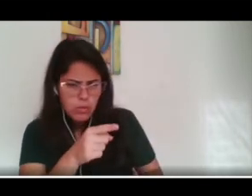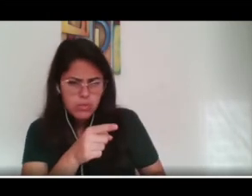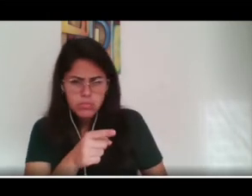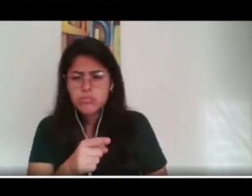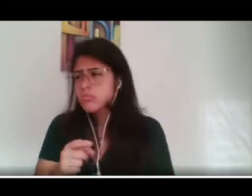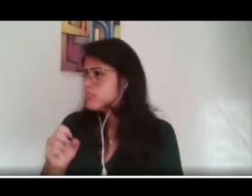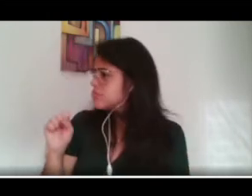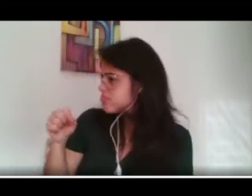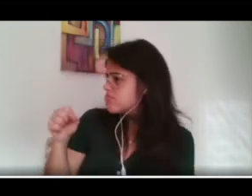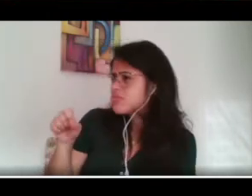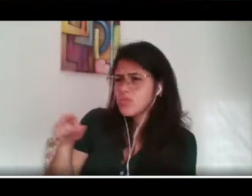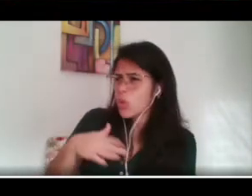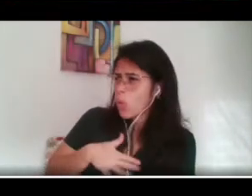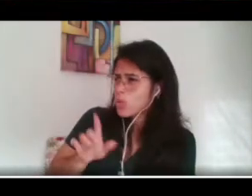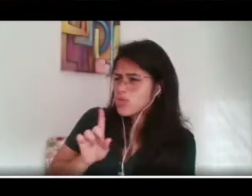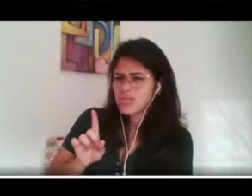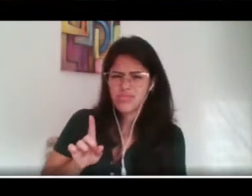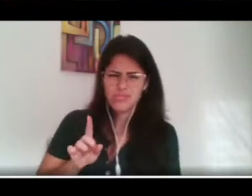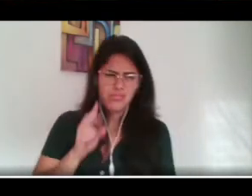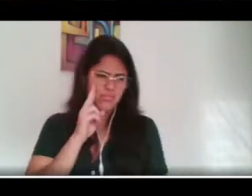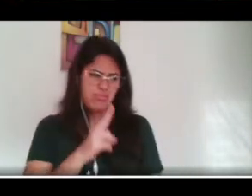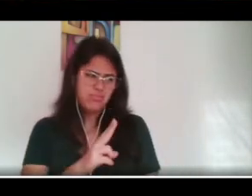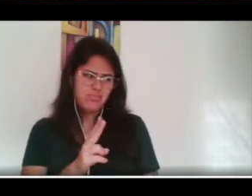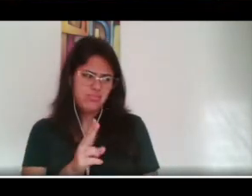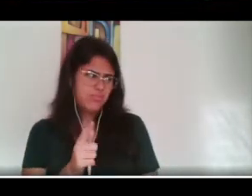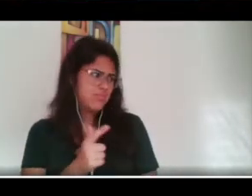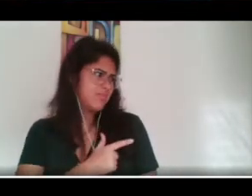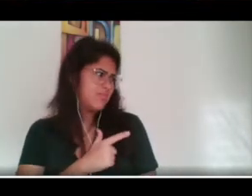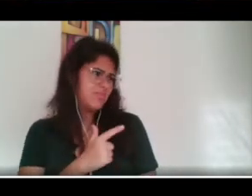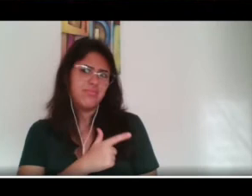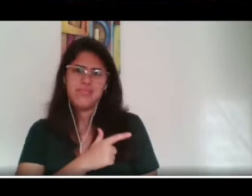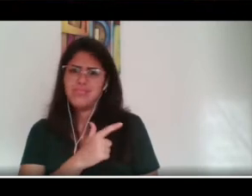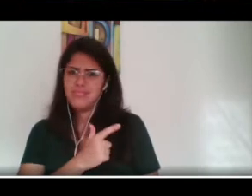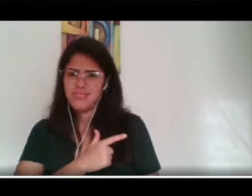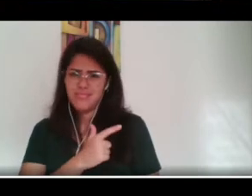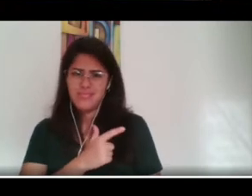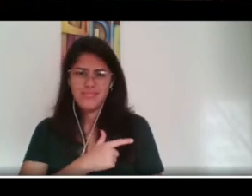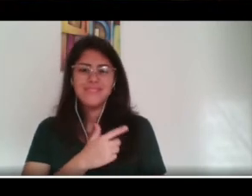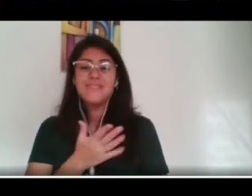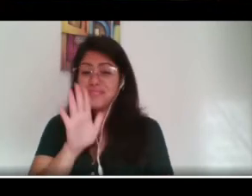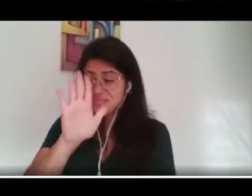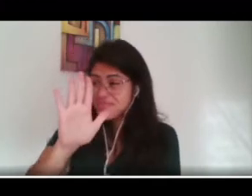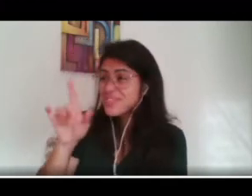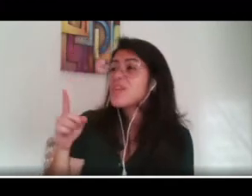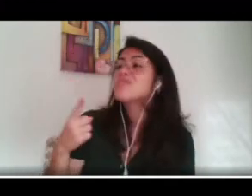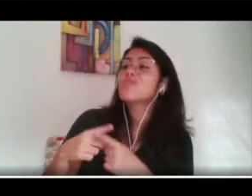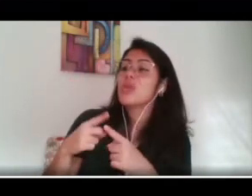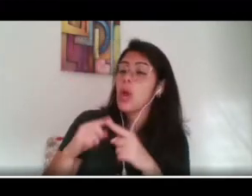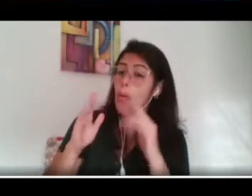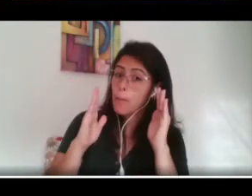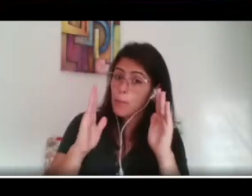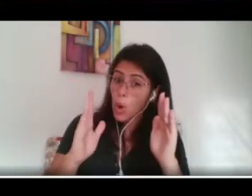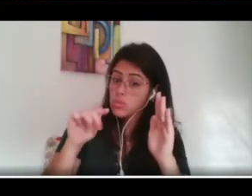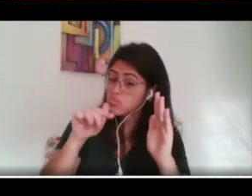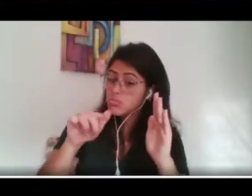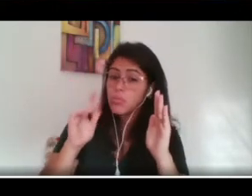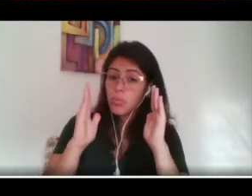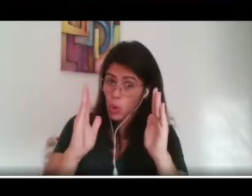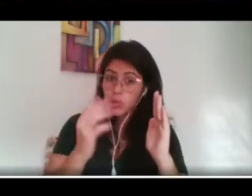Tão feiozinho. Porque o módulo, olha só, o módulo é um número, certo? O módulo é um